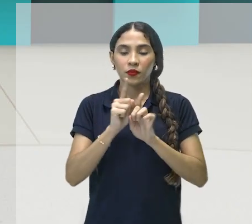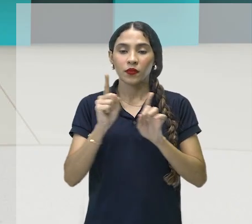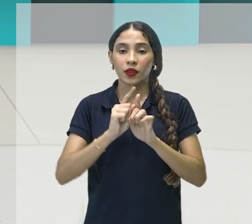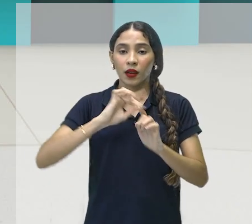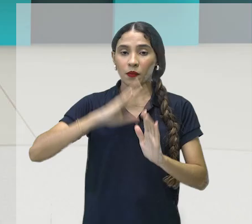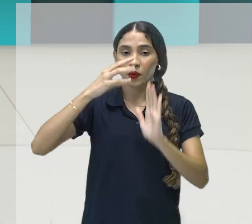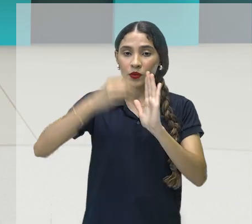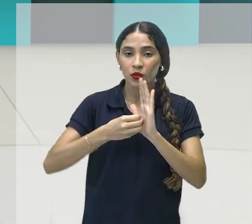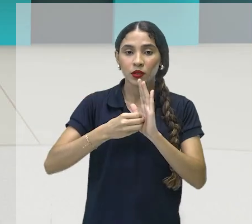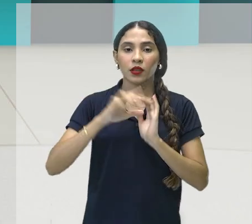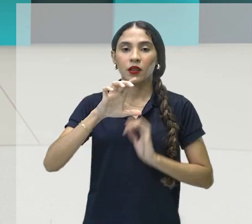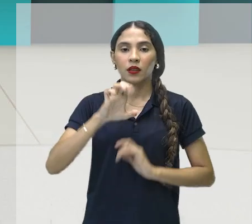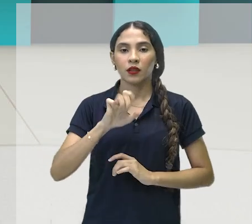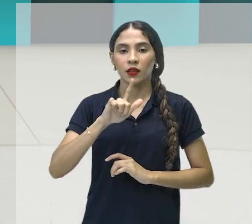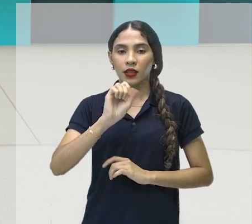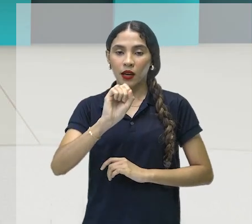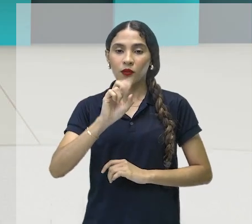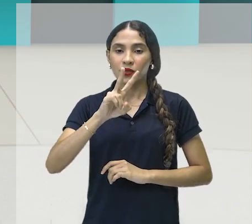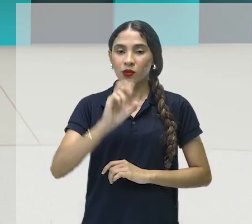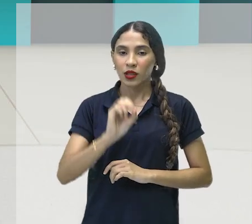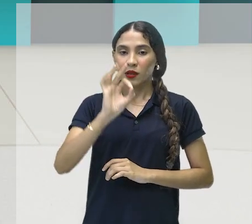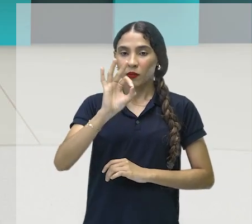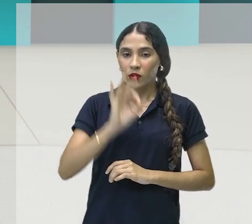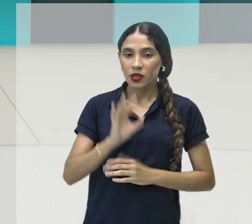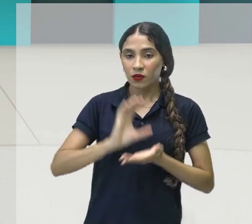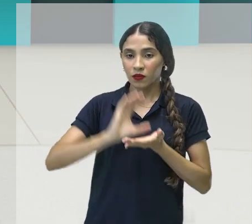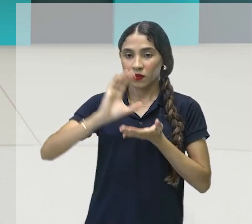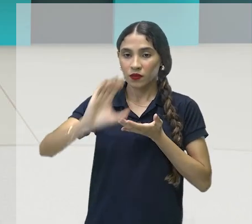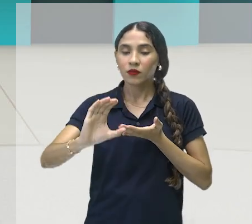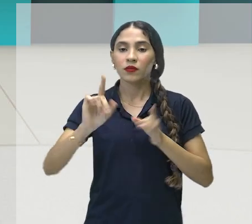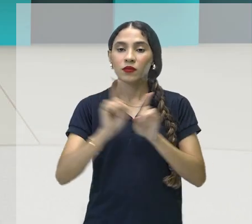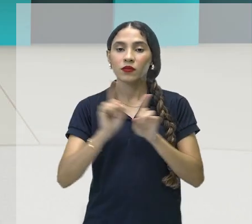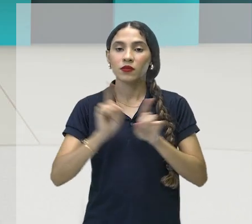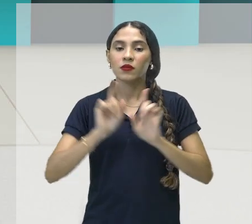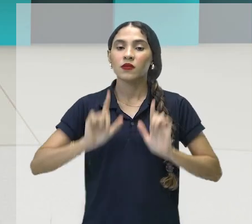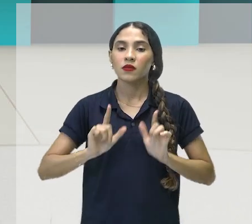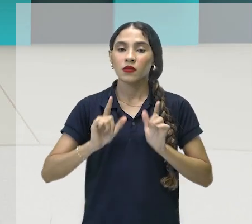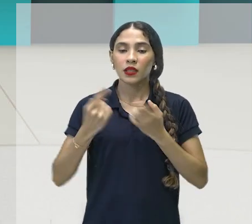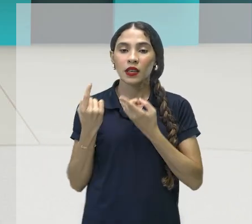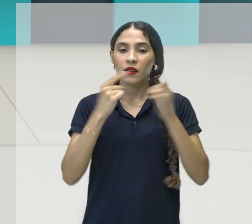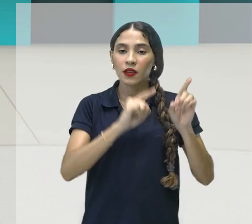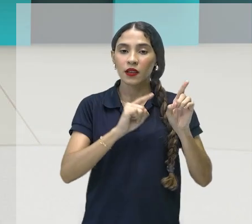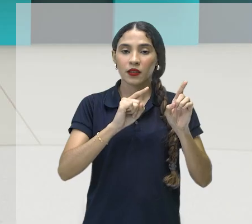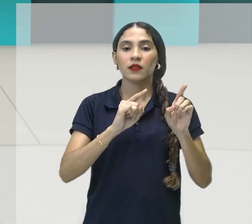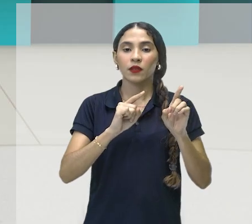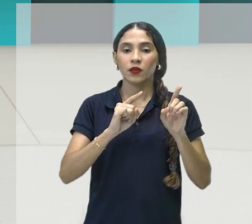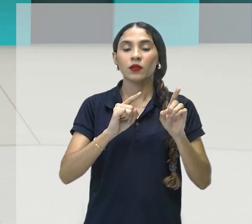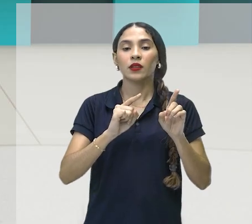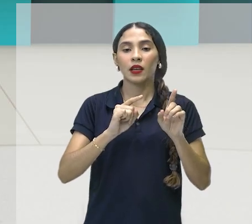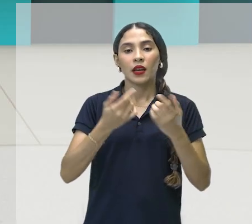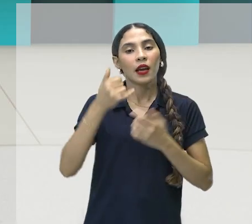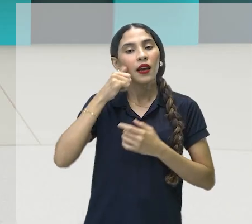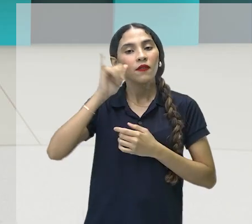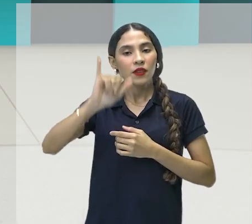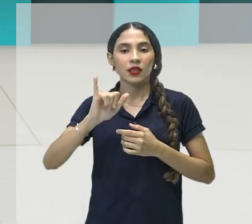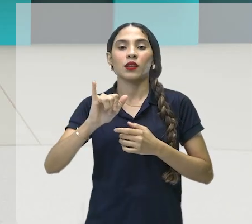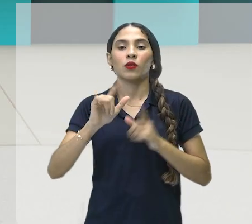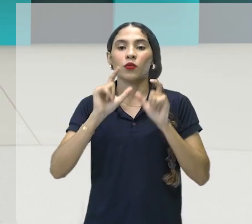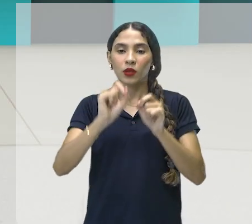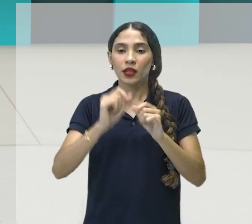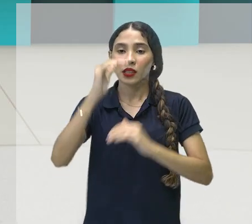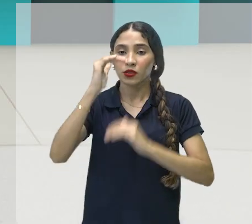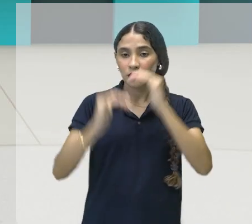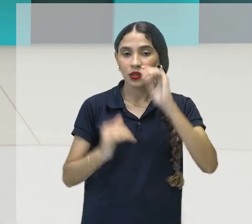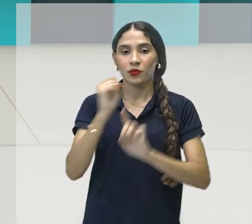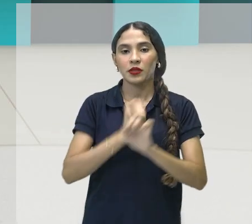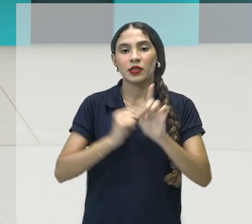destina 50% da venda das obras a ações que combatem a desigualdade social e